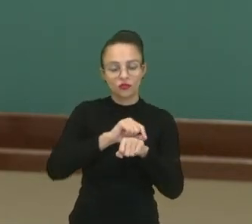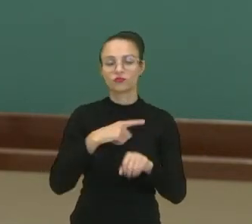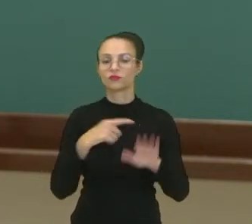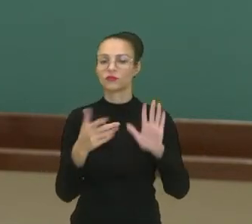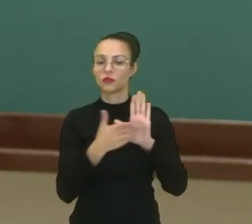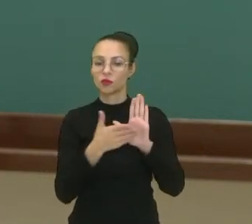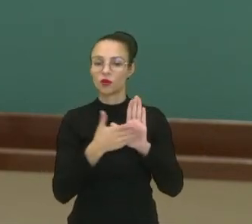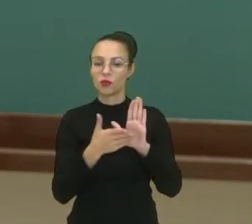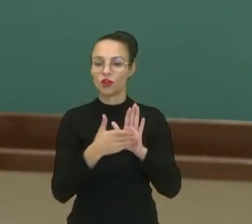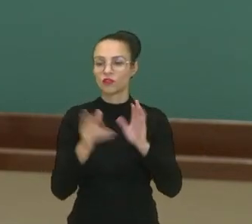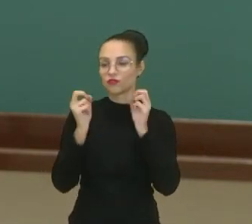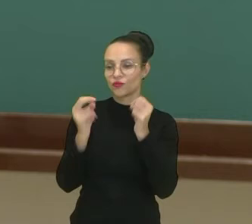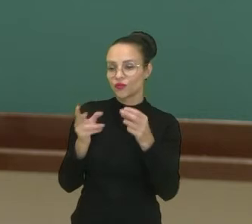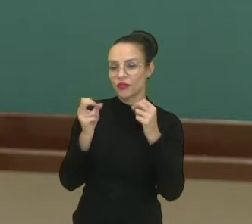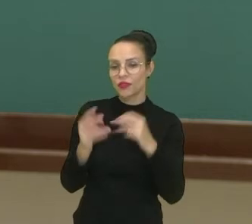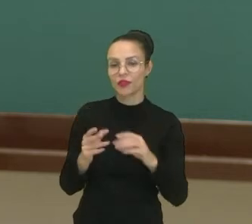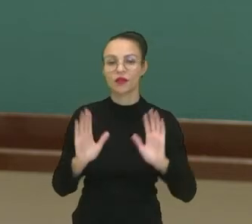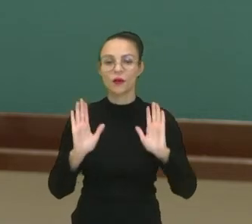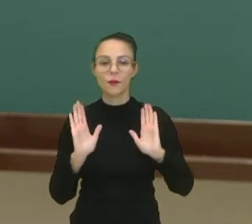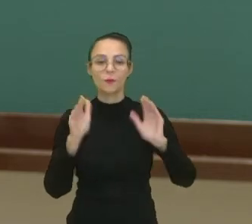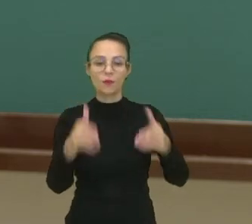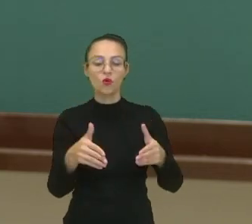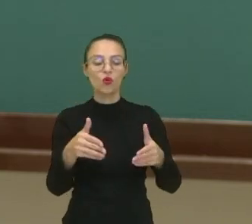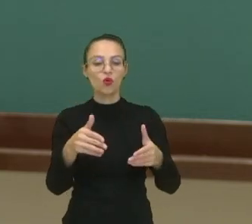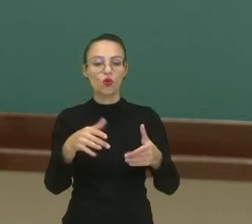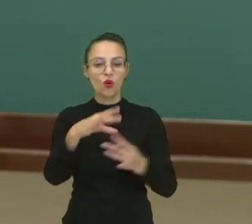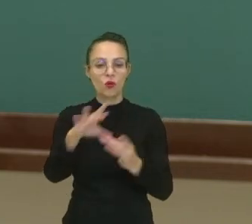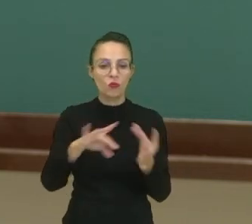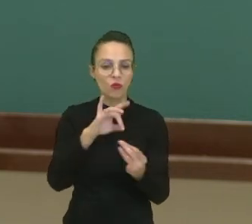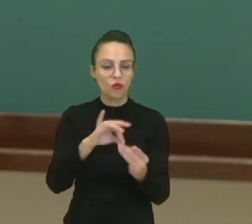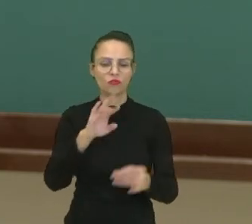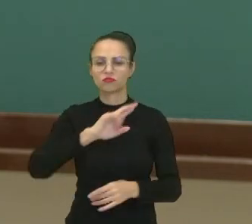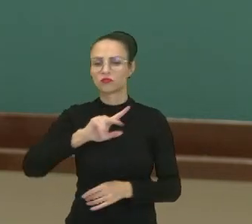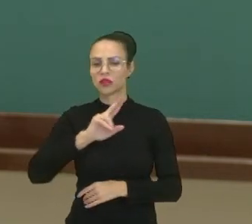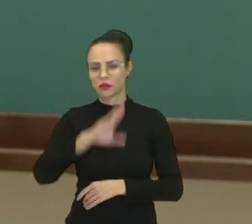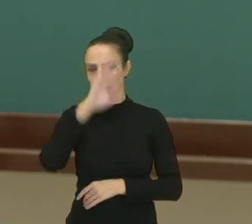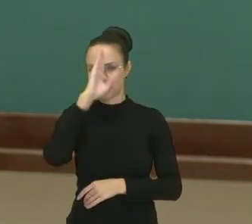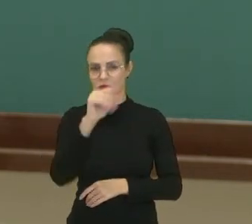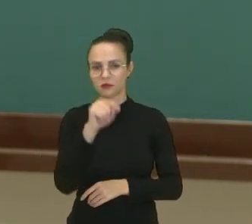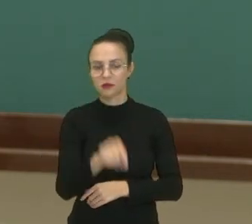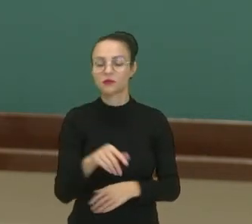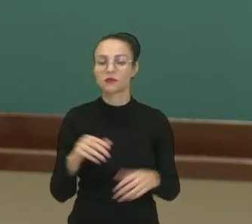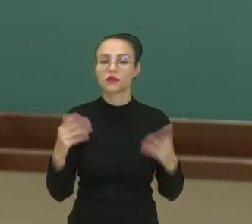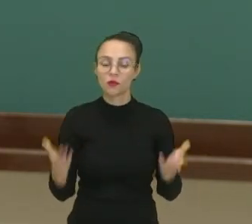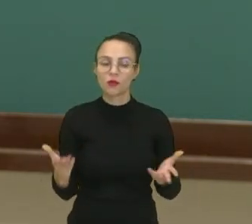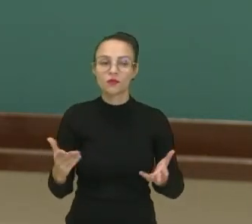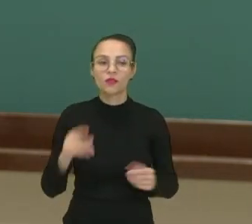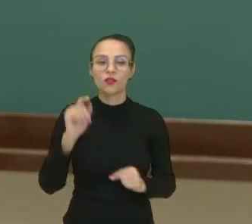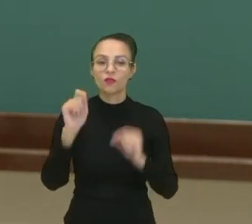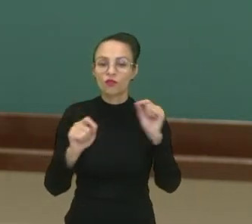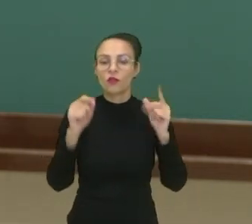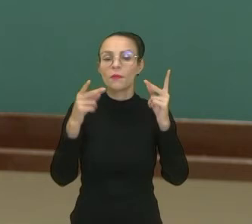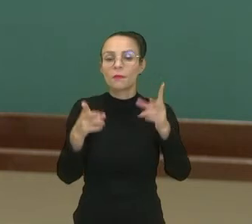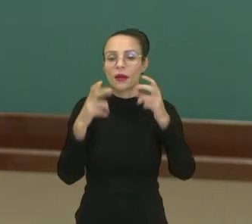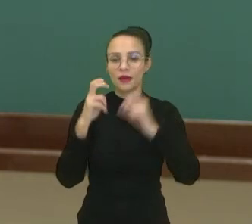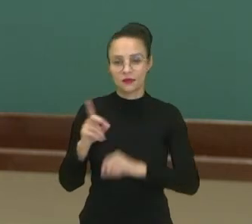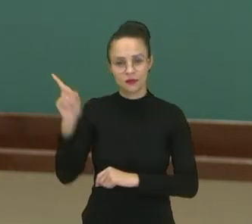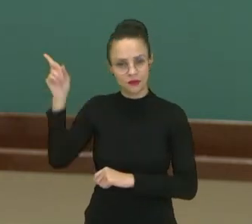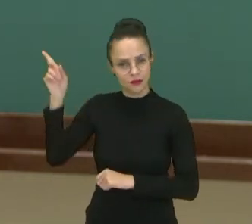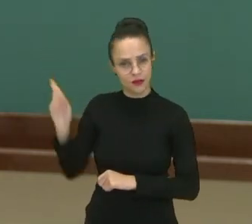vender o produto, o público não é um elemento decisivo na elaboração da propaganda. Então, ao observar aqui